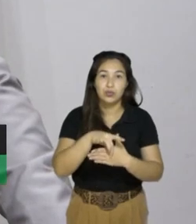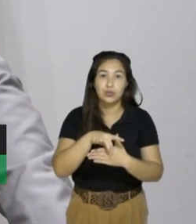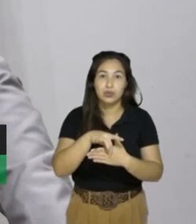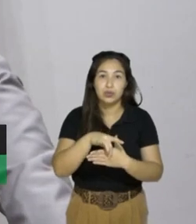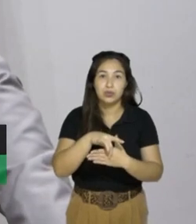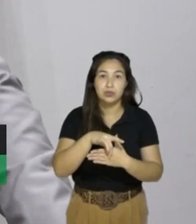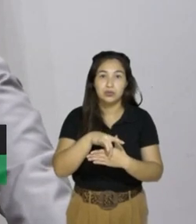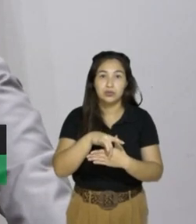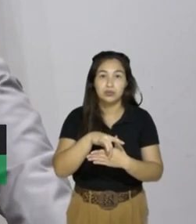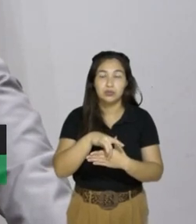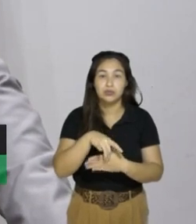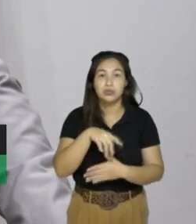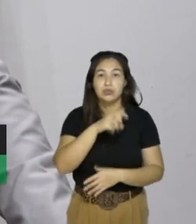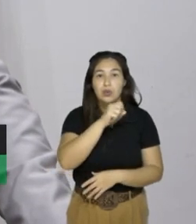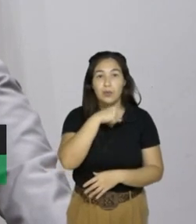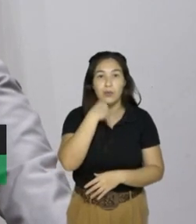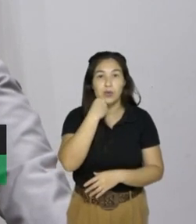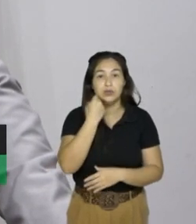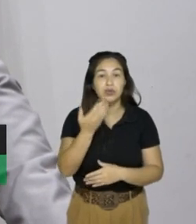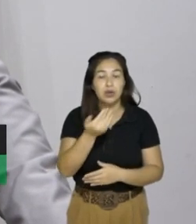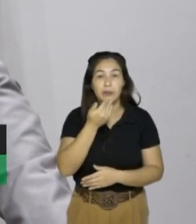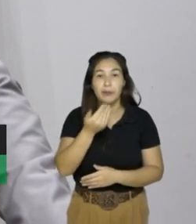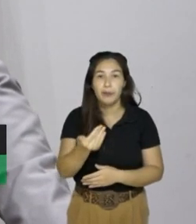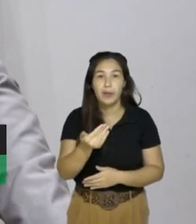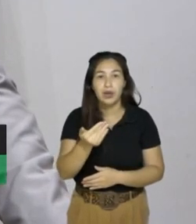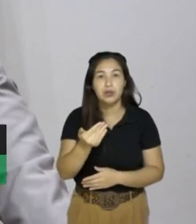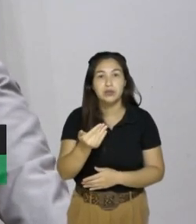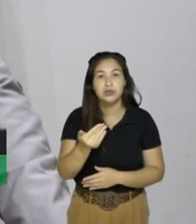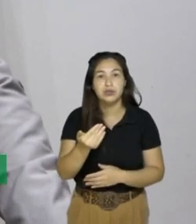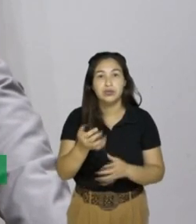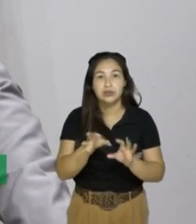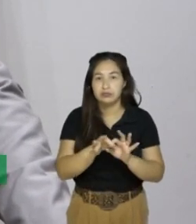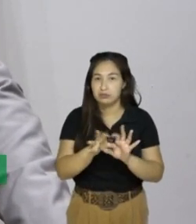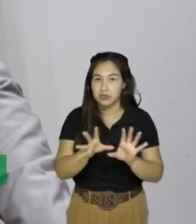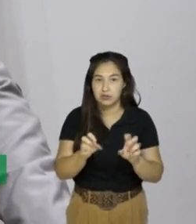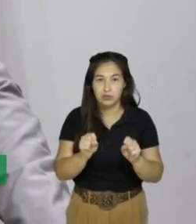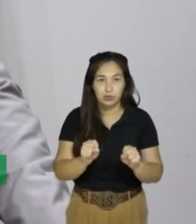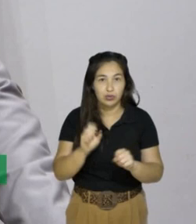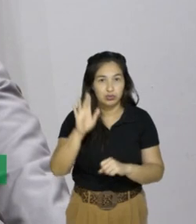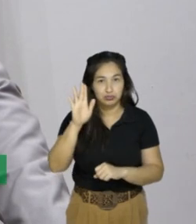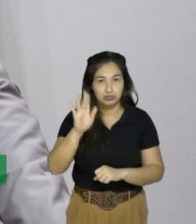massoco né vai pedir a palavra ali você dê para ele ali um momento